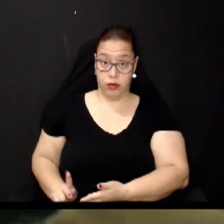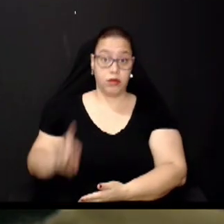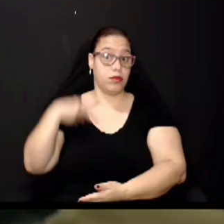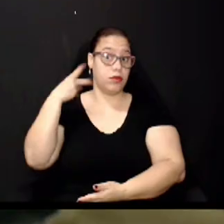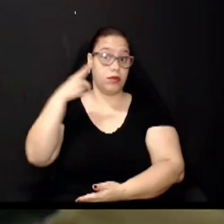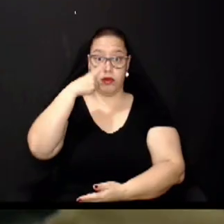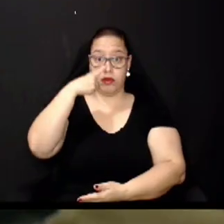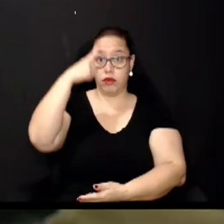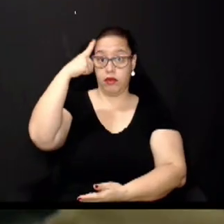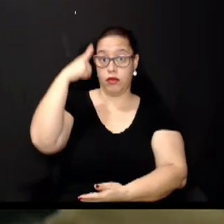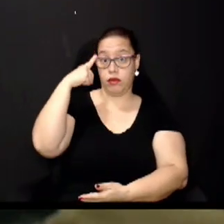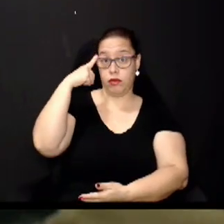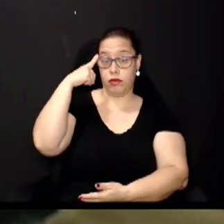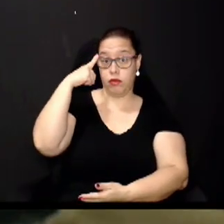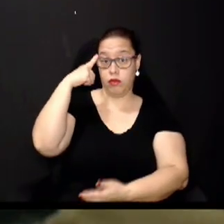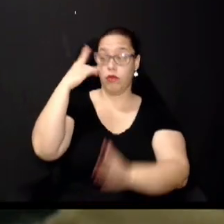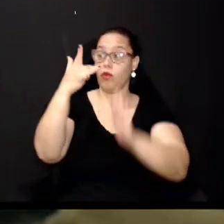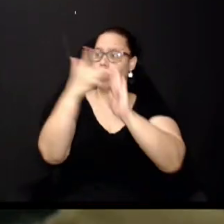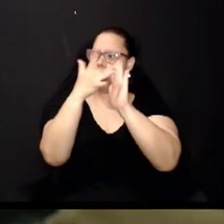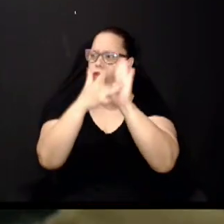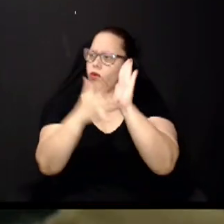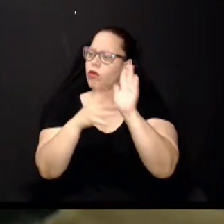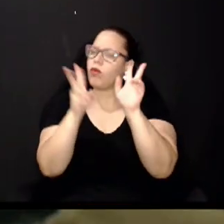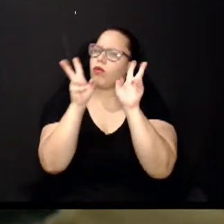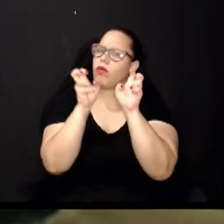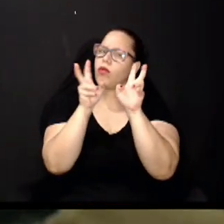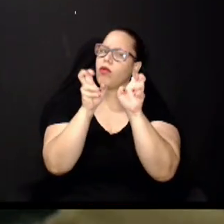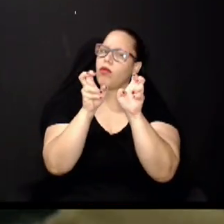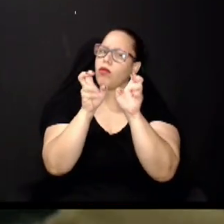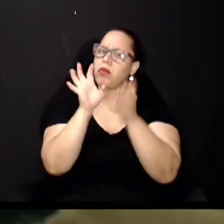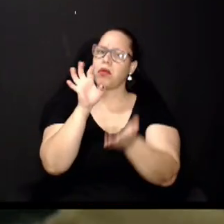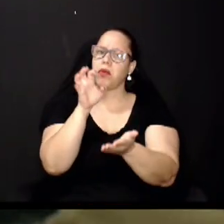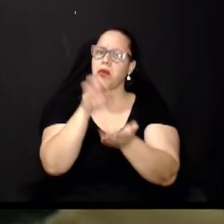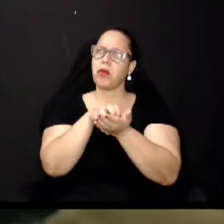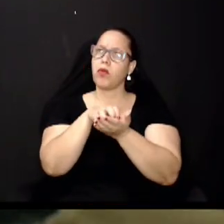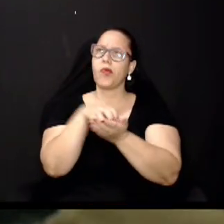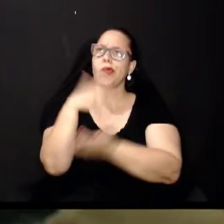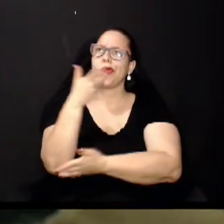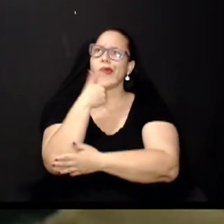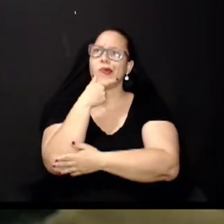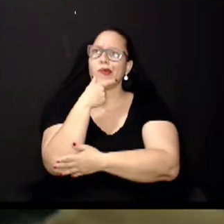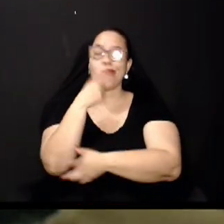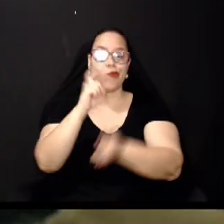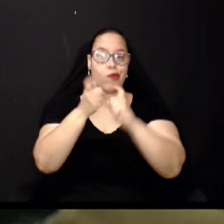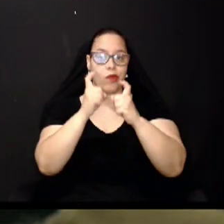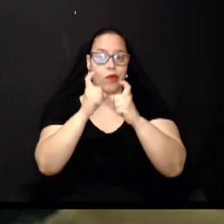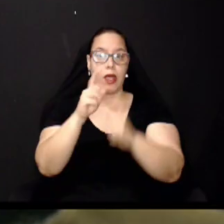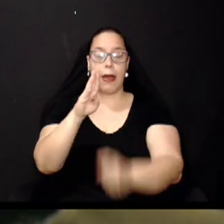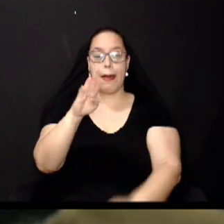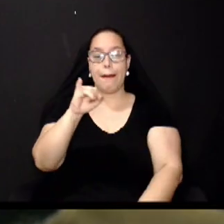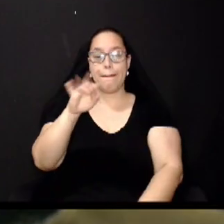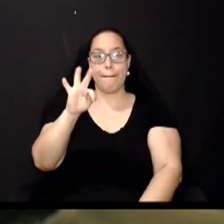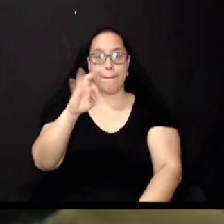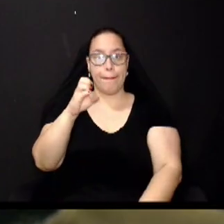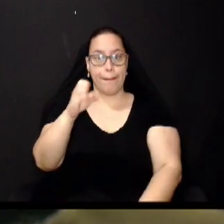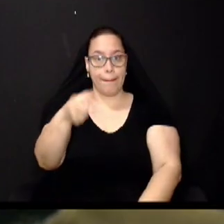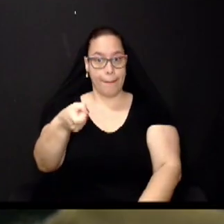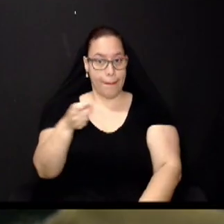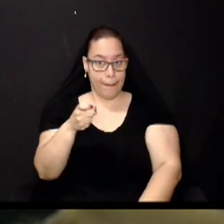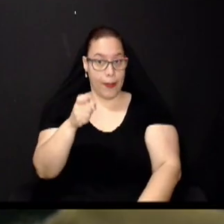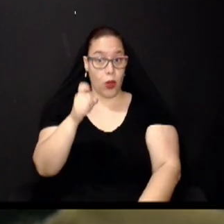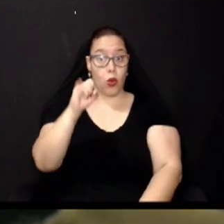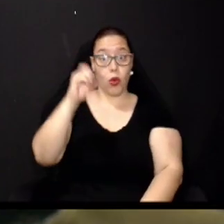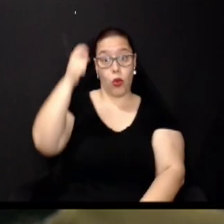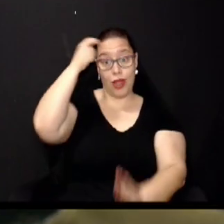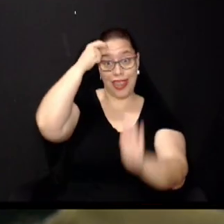Miguel, pautou como tema central dessa reunião Big Techs, o lado obscuro da inteligência artificial e